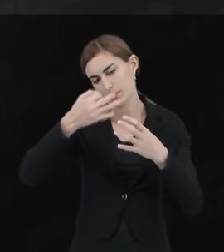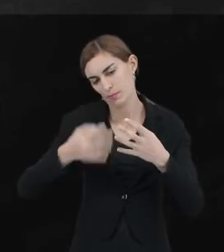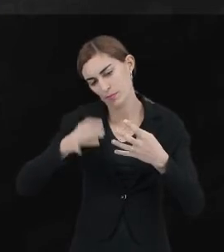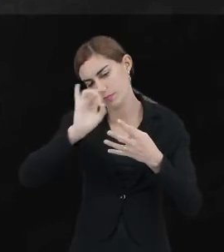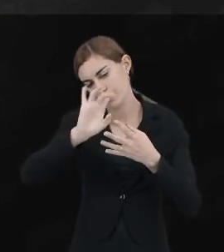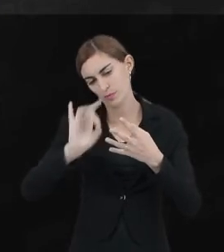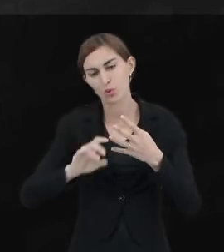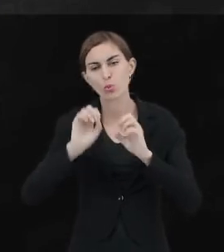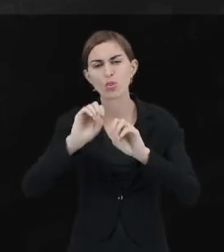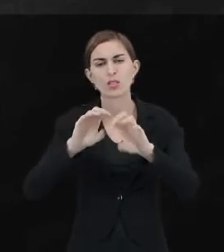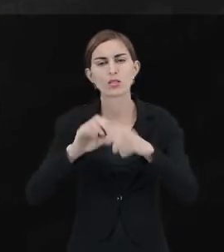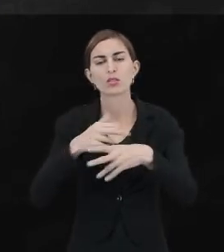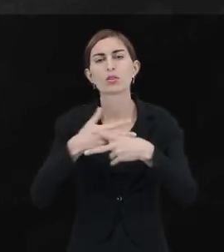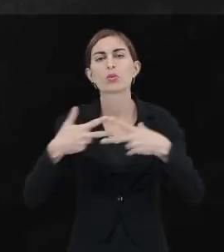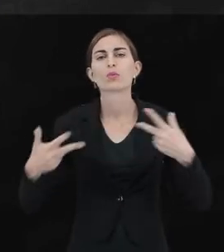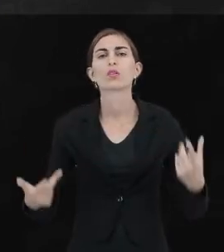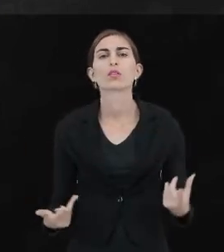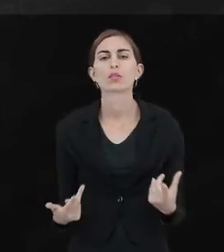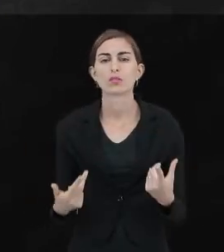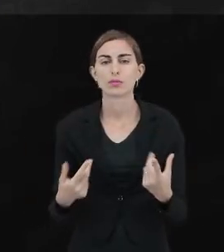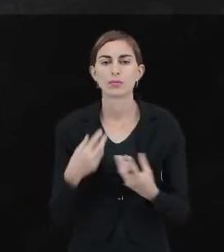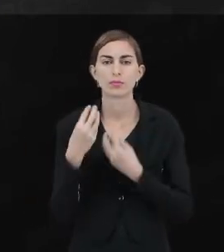uma educação de qualidade?